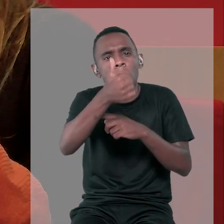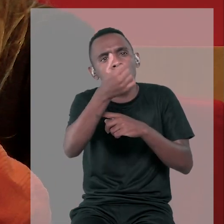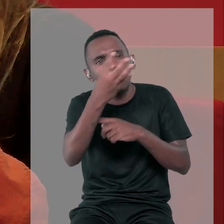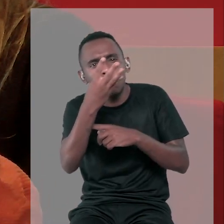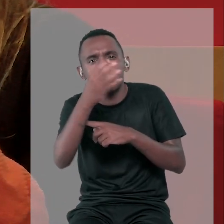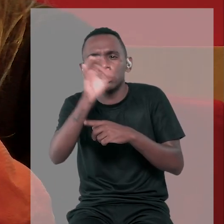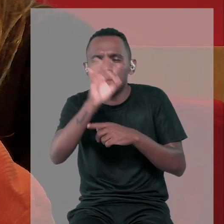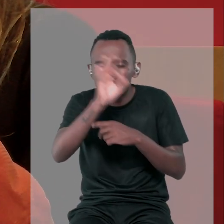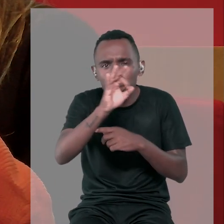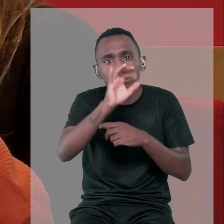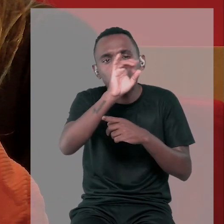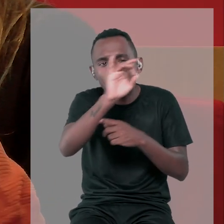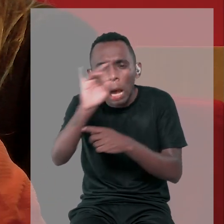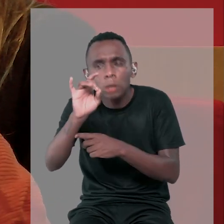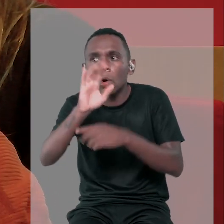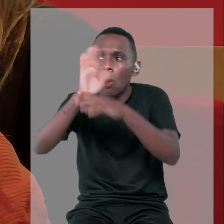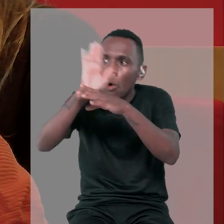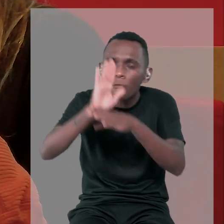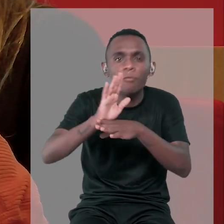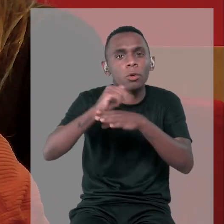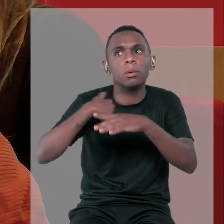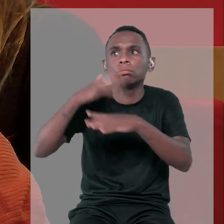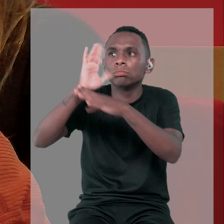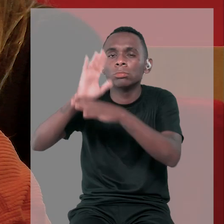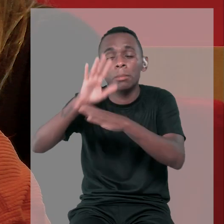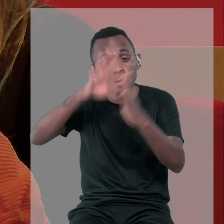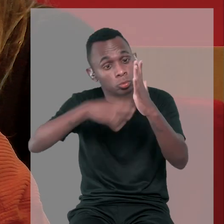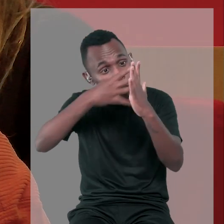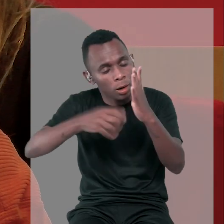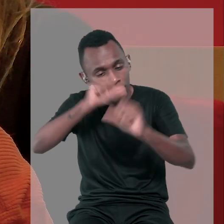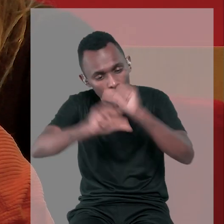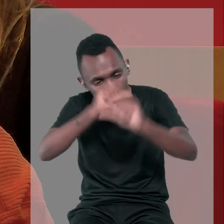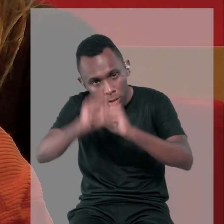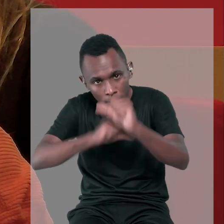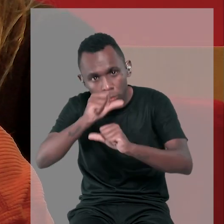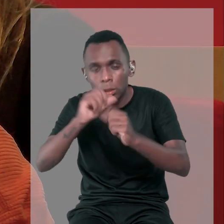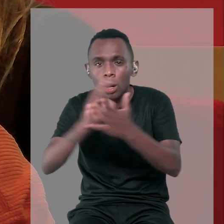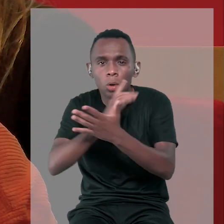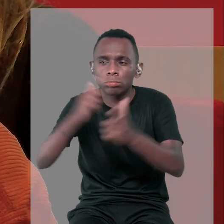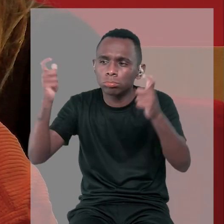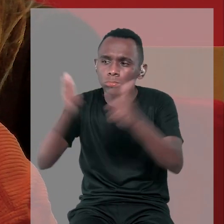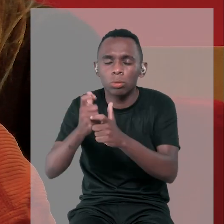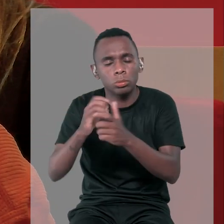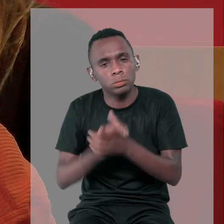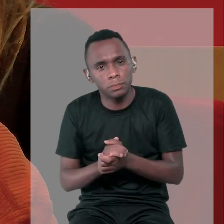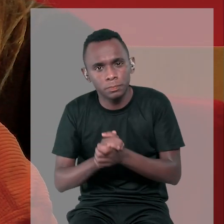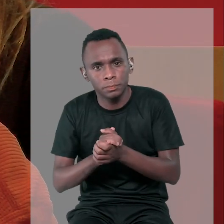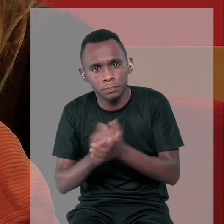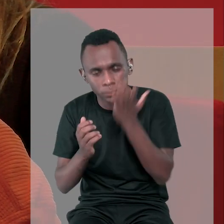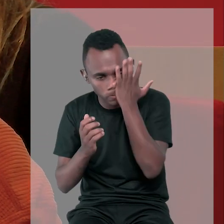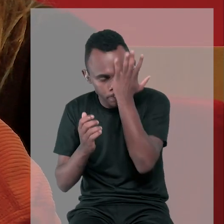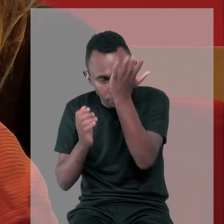um filme e meu gráfico do Excel é alterado. São poucos utópicos. E eu comecei defendendo